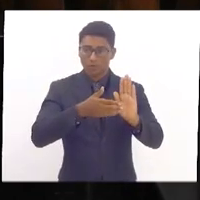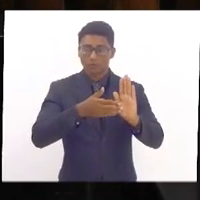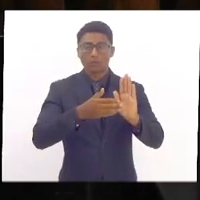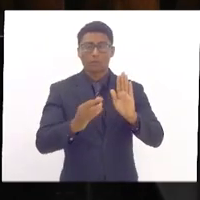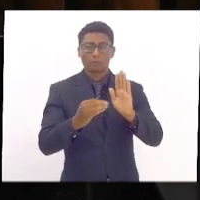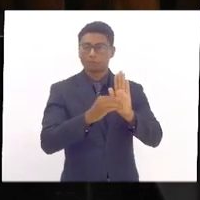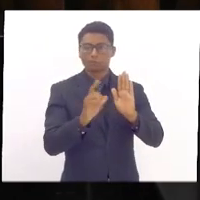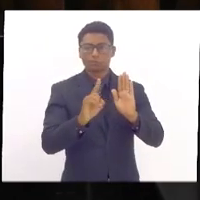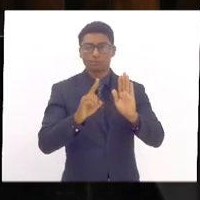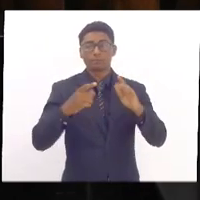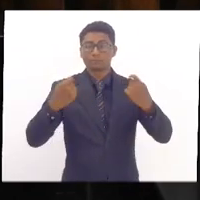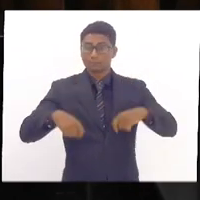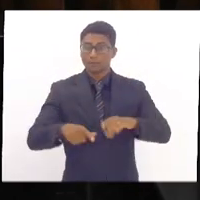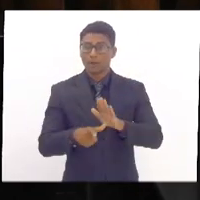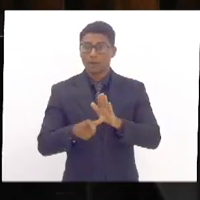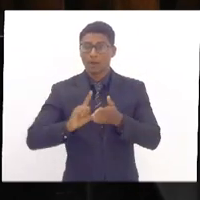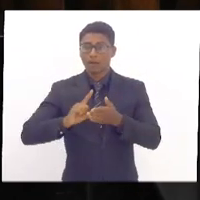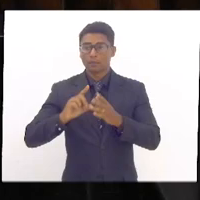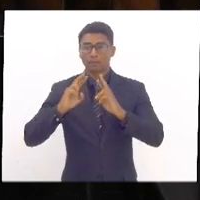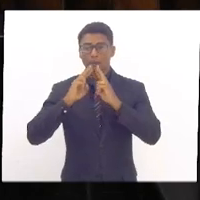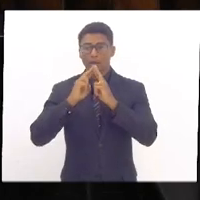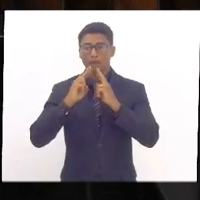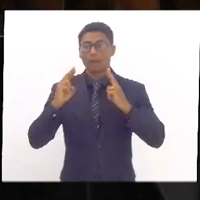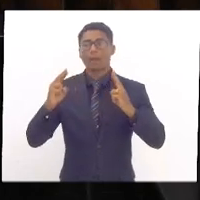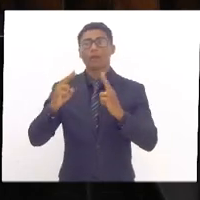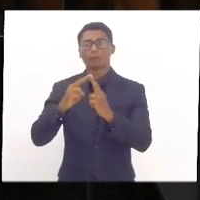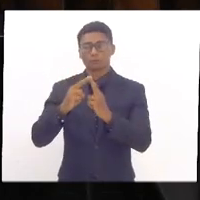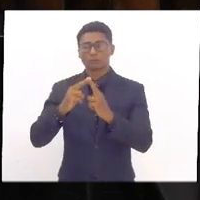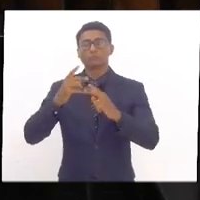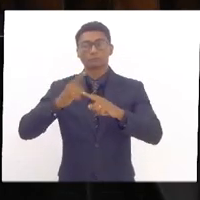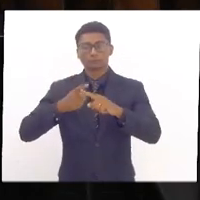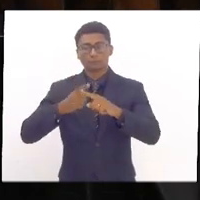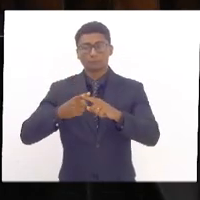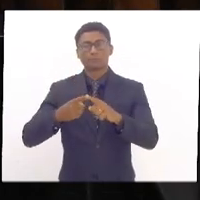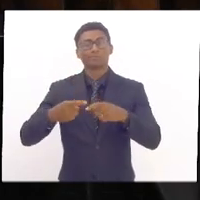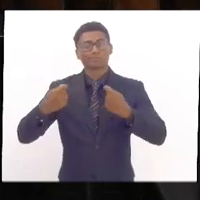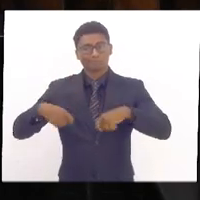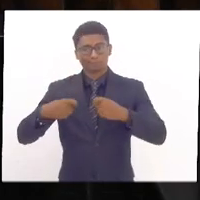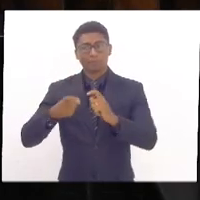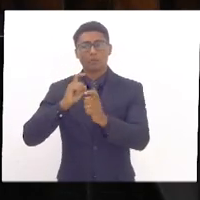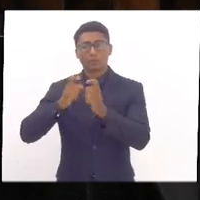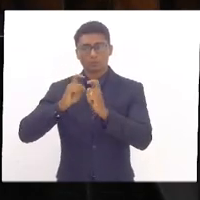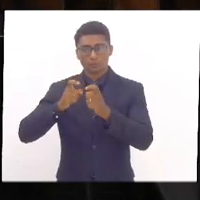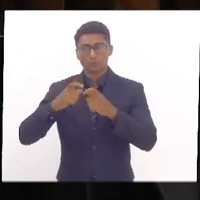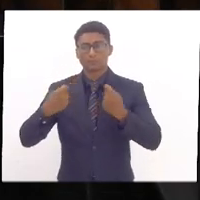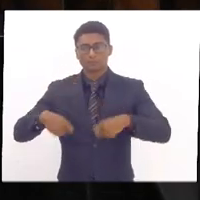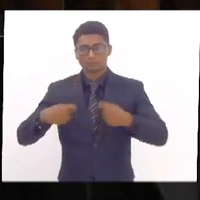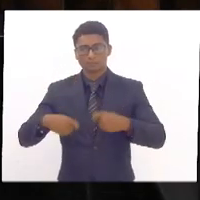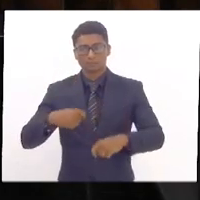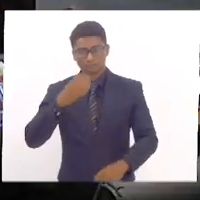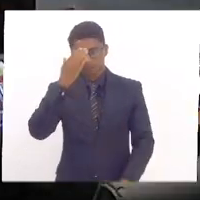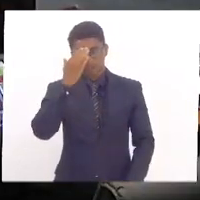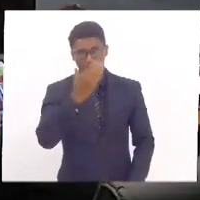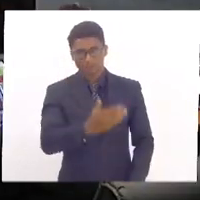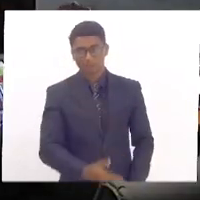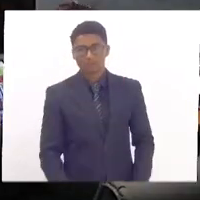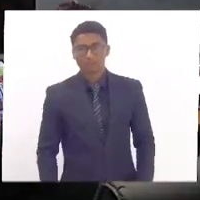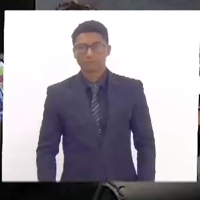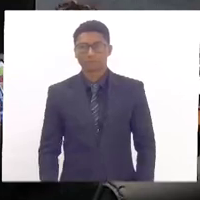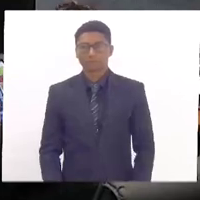grande audiência pública, porque essa matéria precisa ser profundamente discutida. Muito obrigado, senhor presidente.